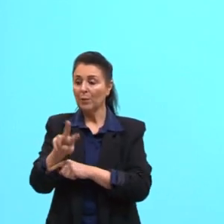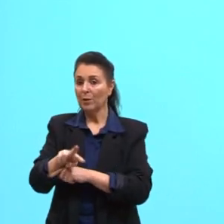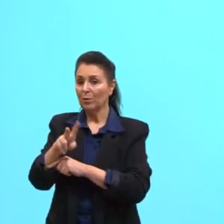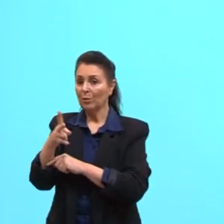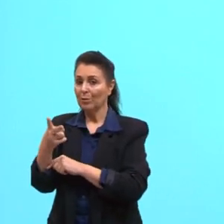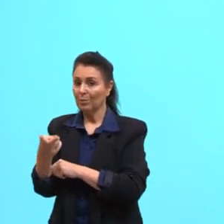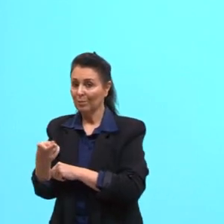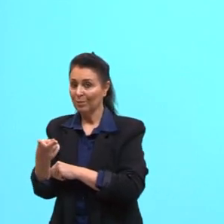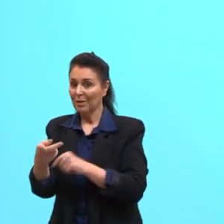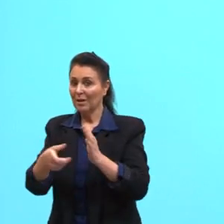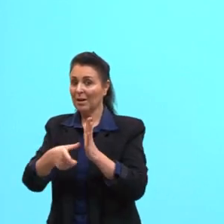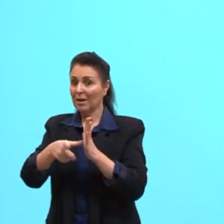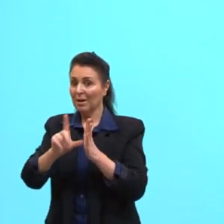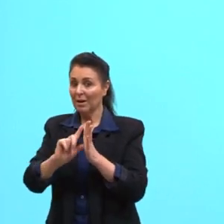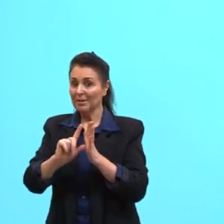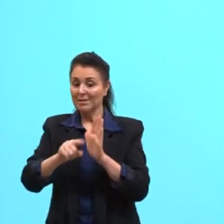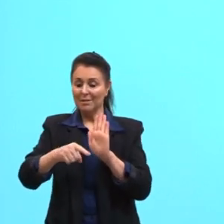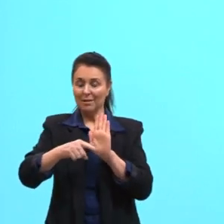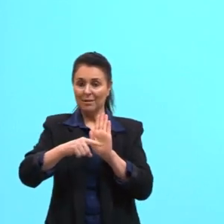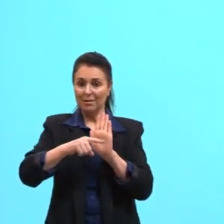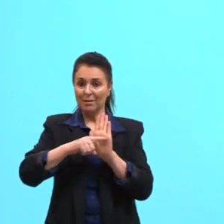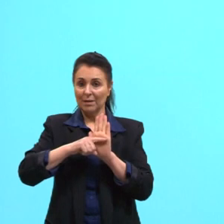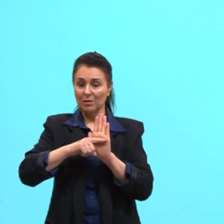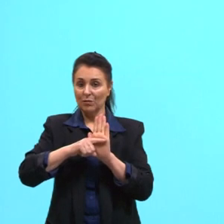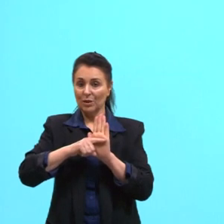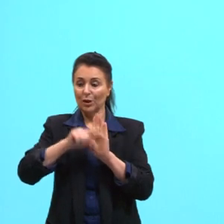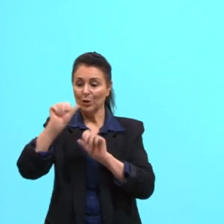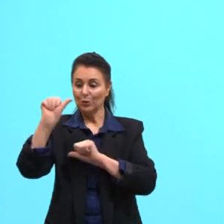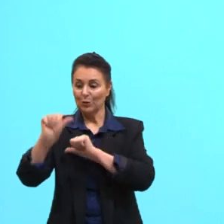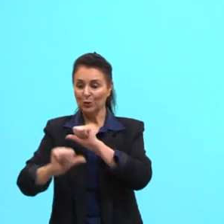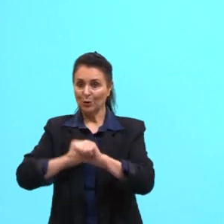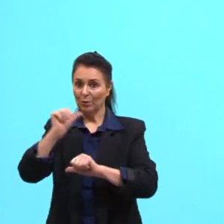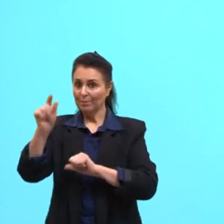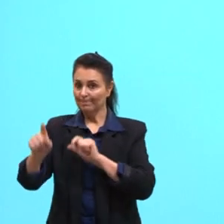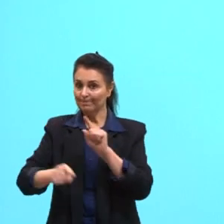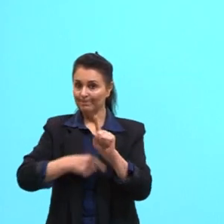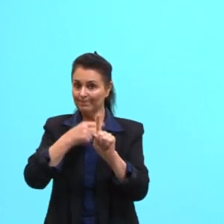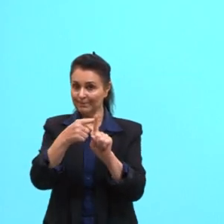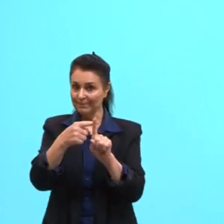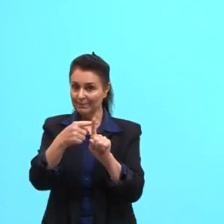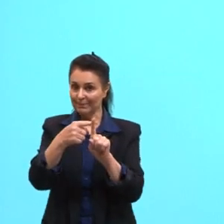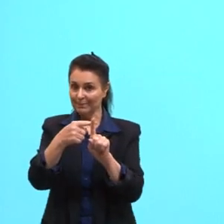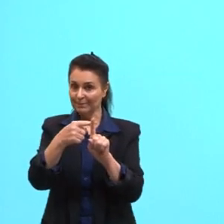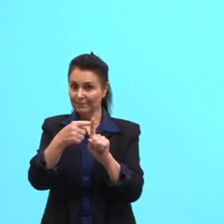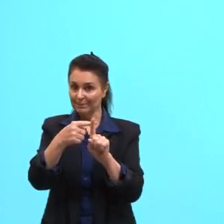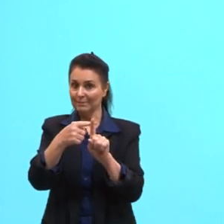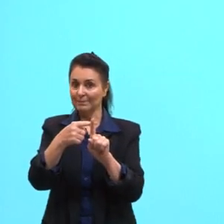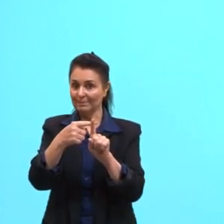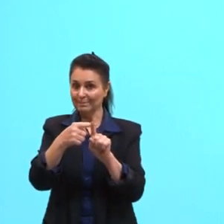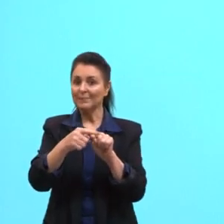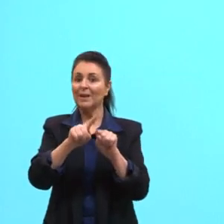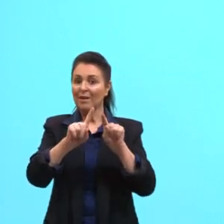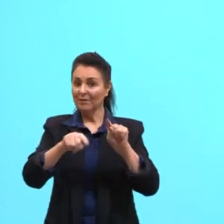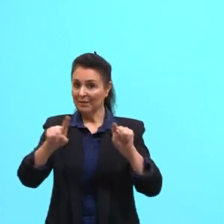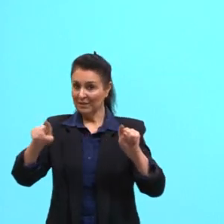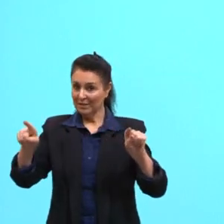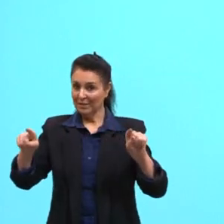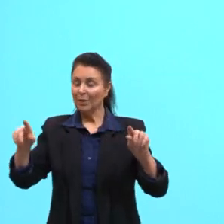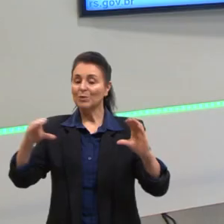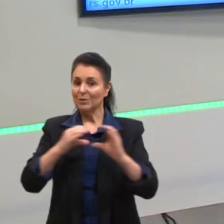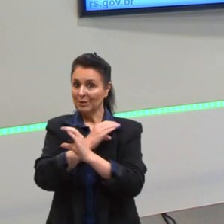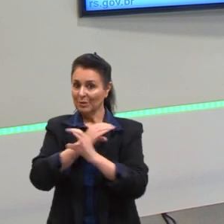que aqui ela é negativa e quando eu faço essa inversão de termos eu vou ter um valor de variação de entalpia A